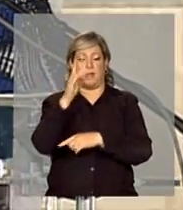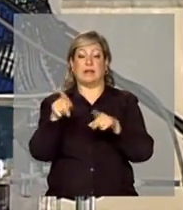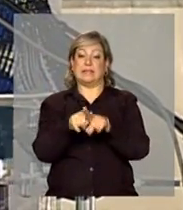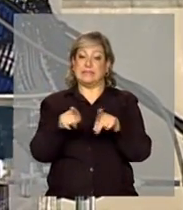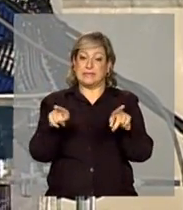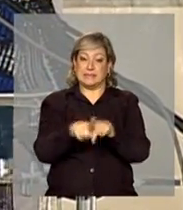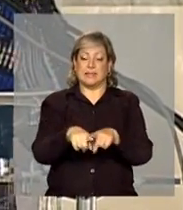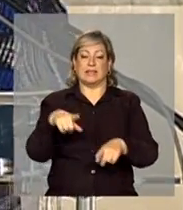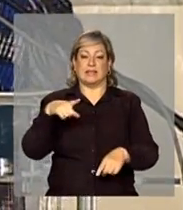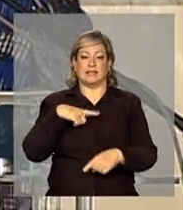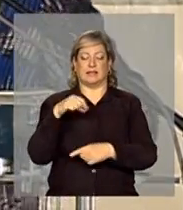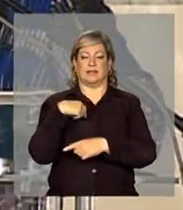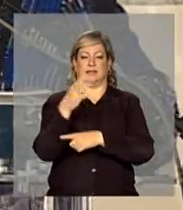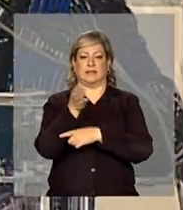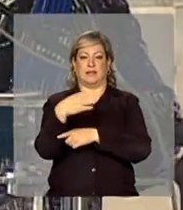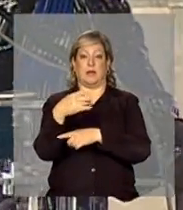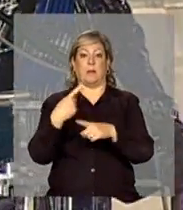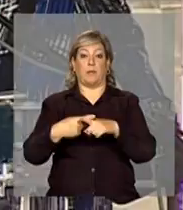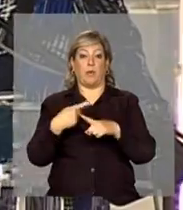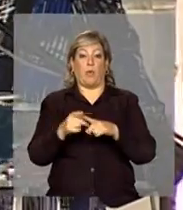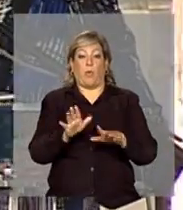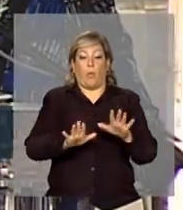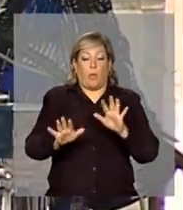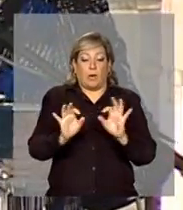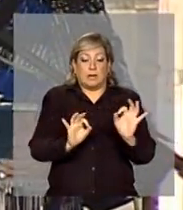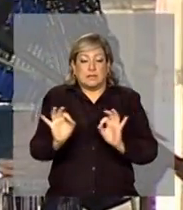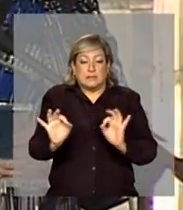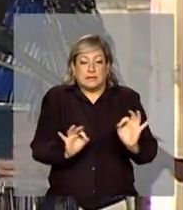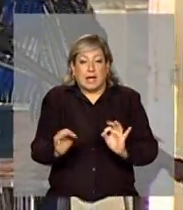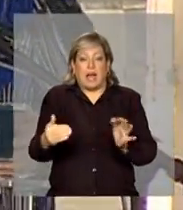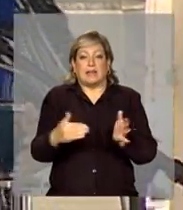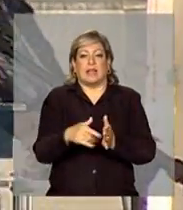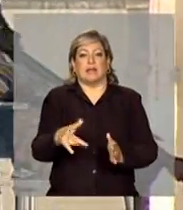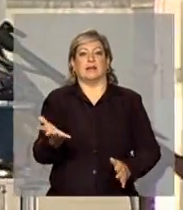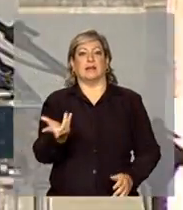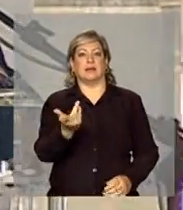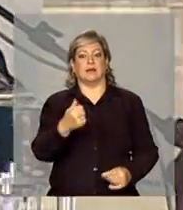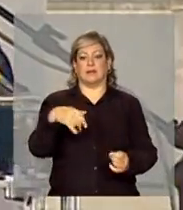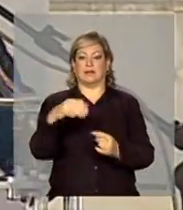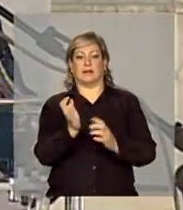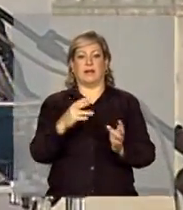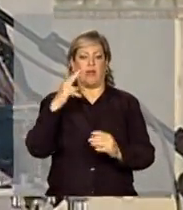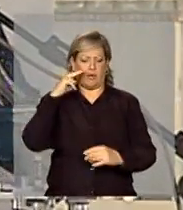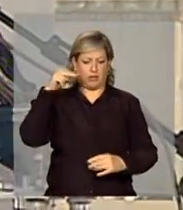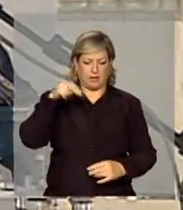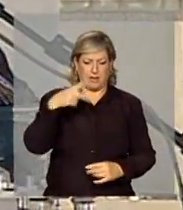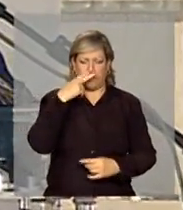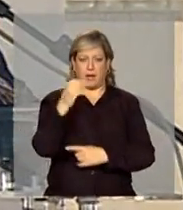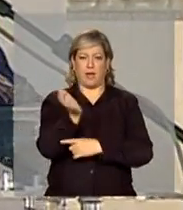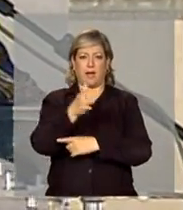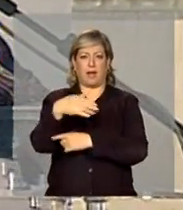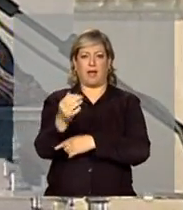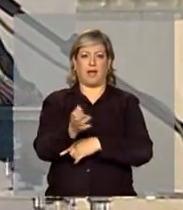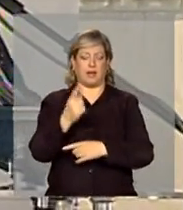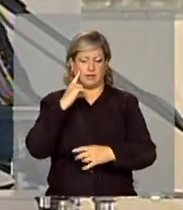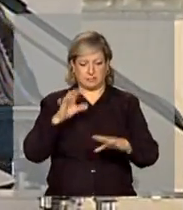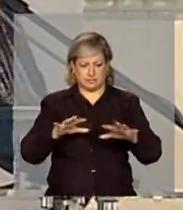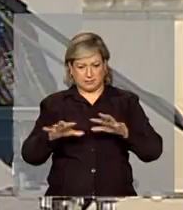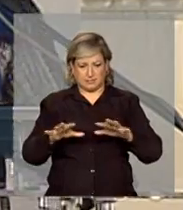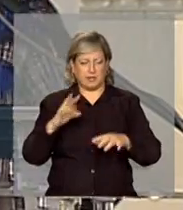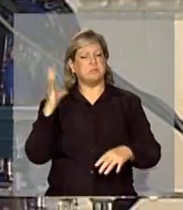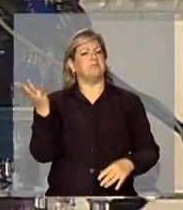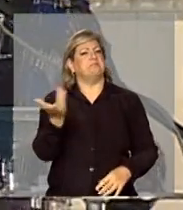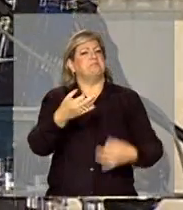além disso, ela tremulando, porque o cuidado está até nesse fato, ela tremula. Você olha de cima, ela está lá